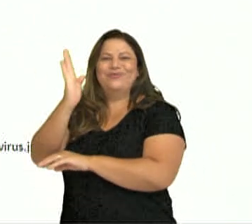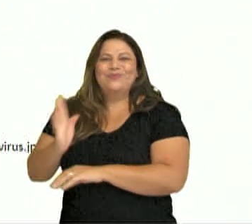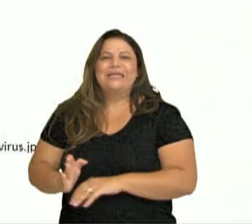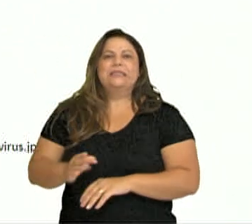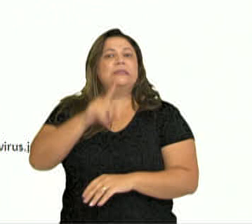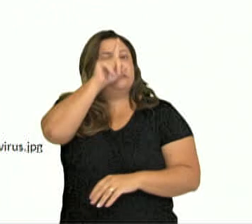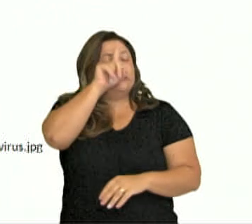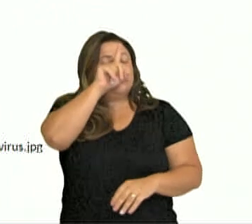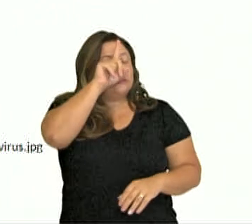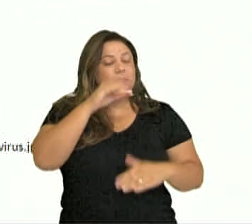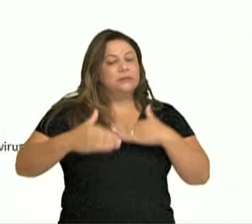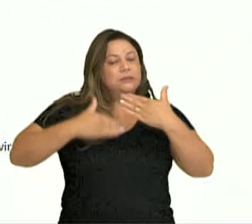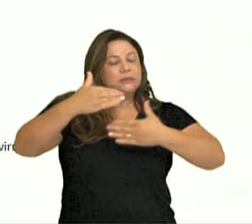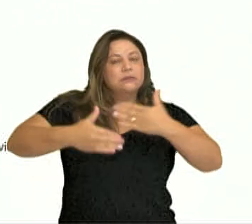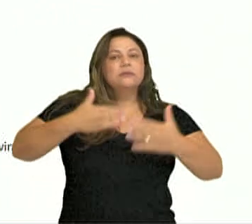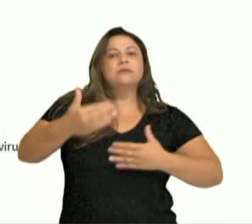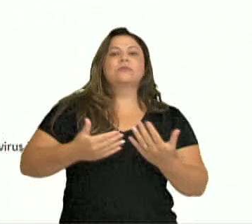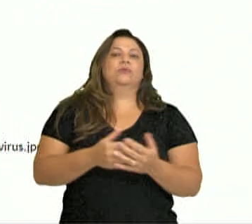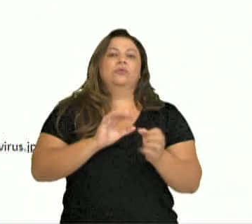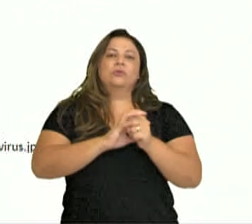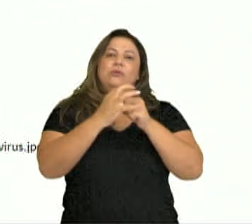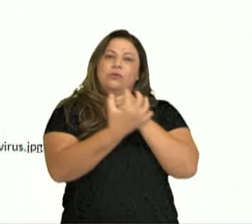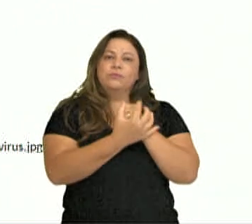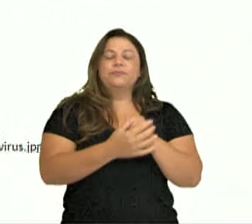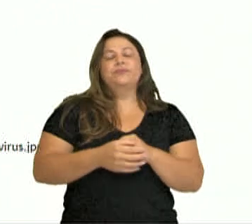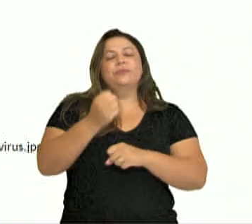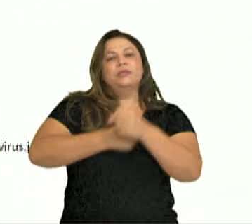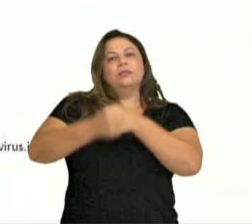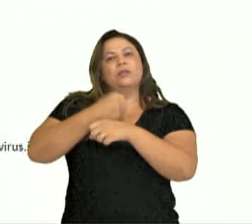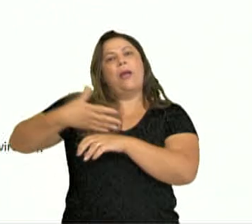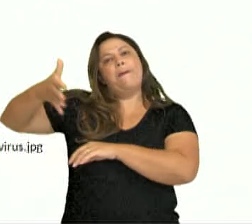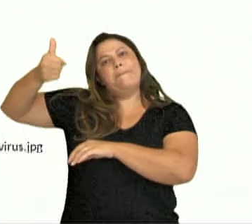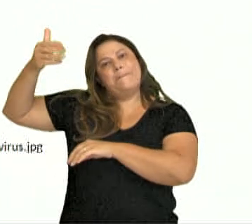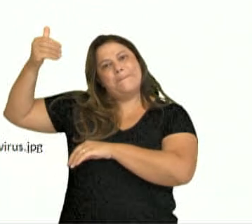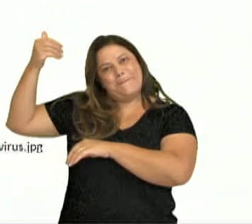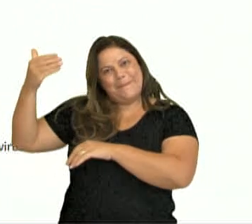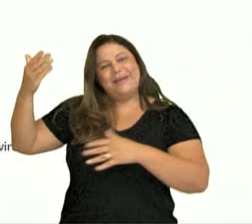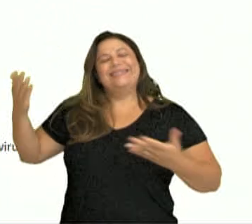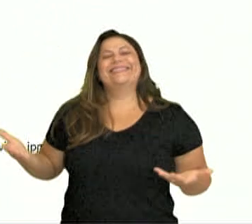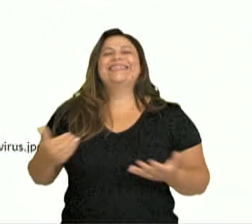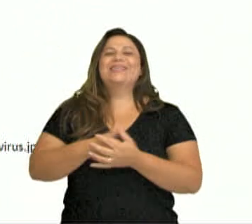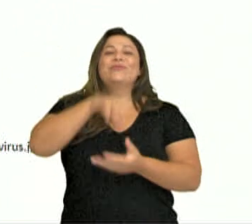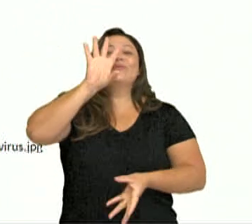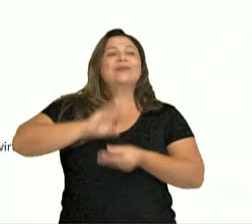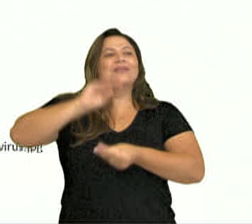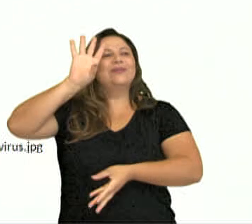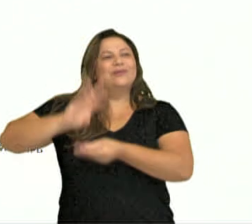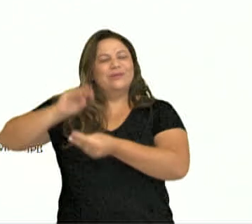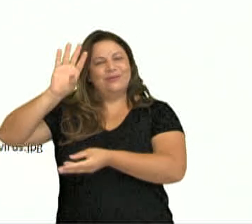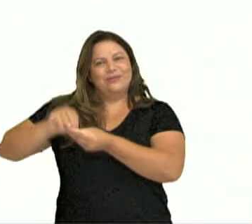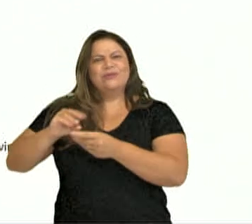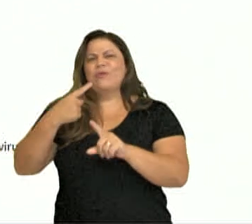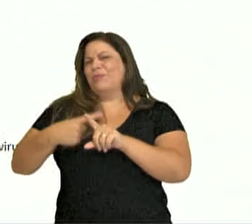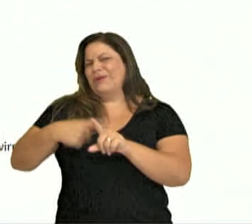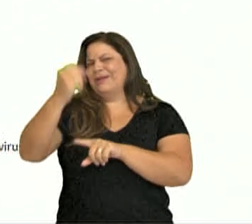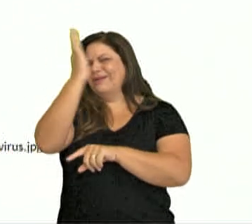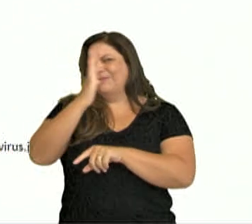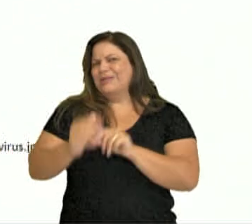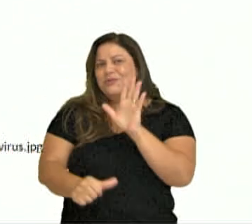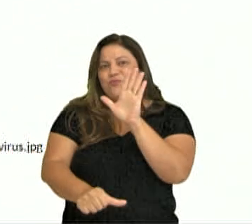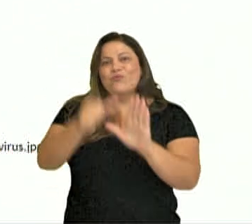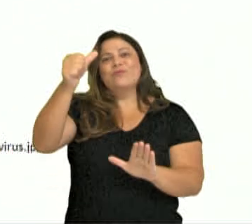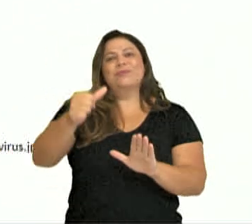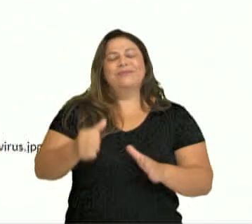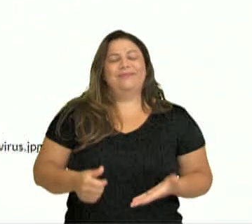e funcionamento do vírus. Então essa é uma notícia do ano passado. Fiz aqui para vocês um resuminho para dizer o porquê que o Brasil foi o primeiro a sequenciar o